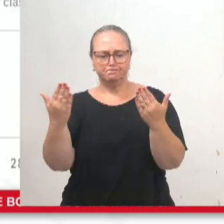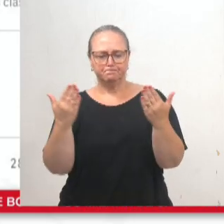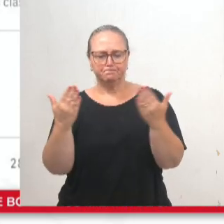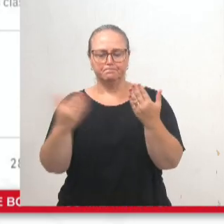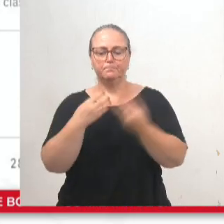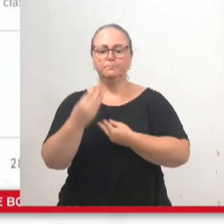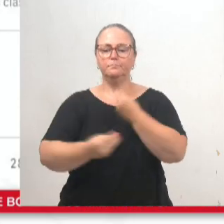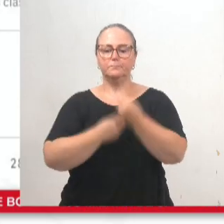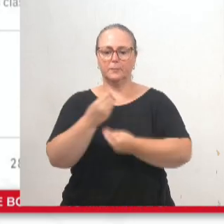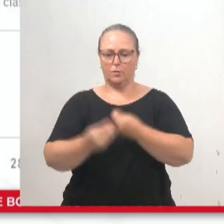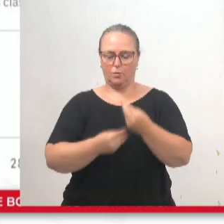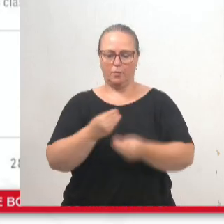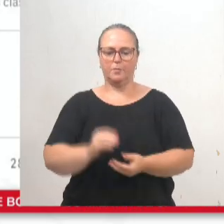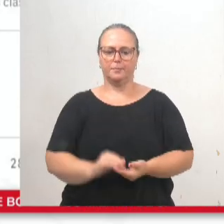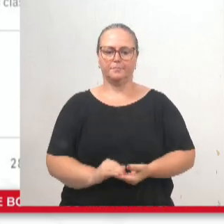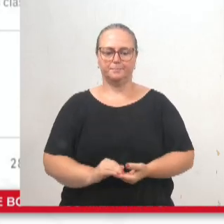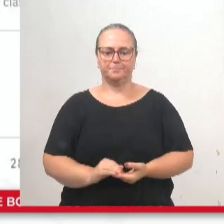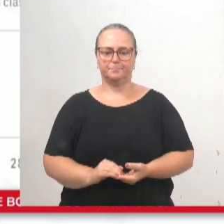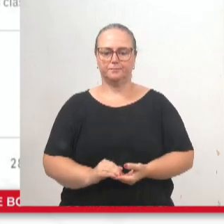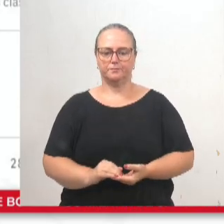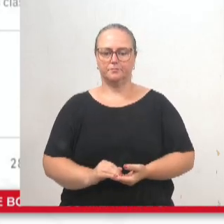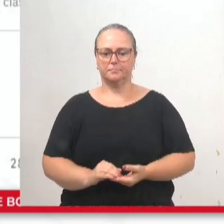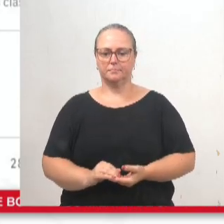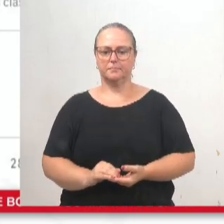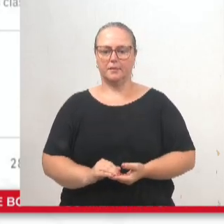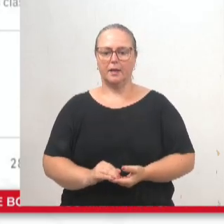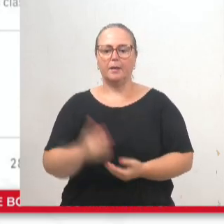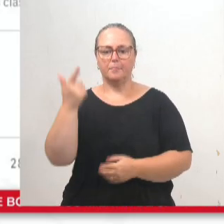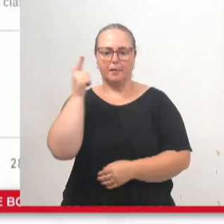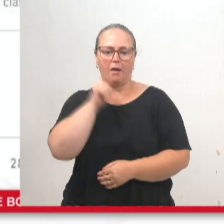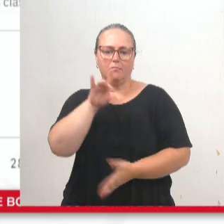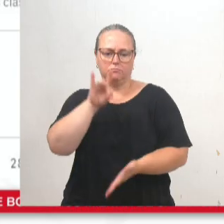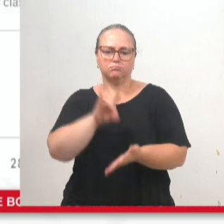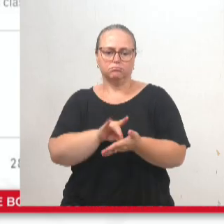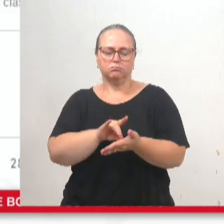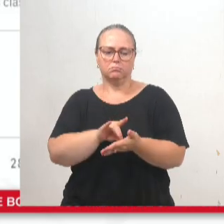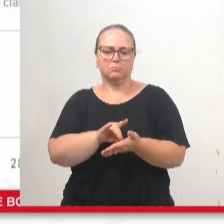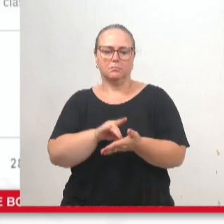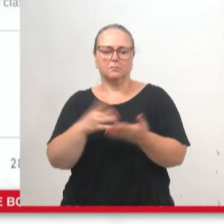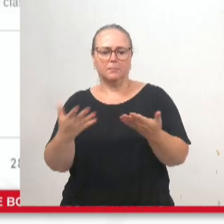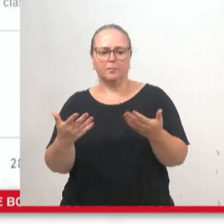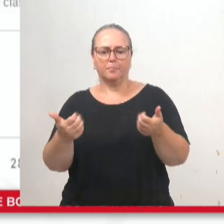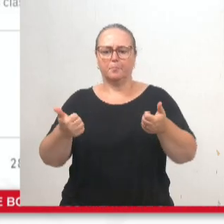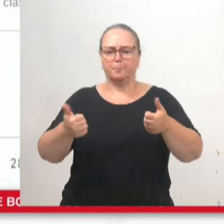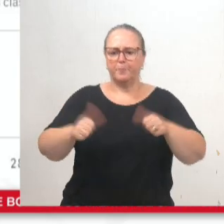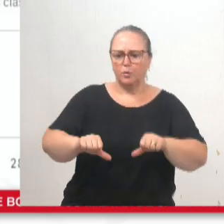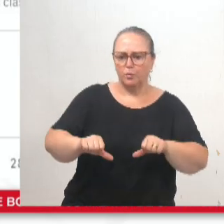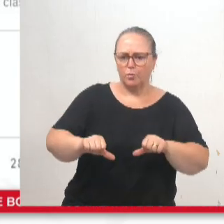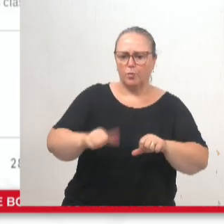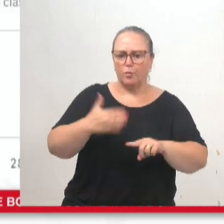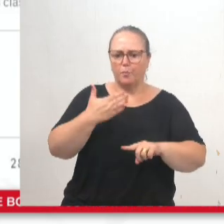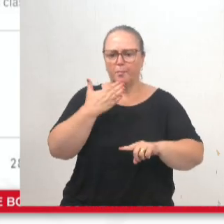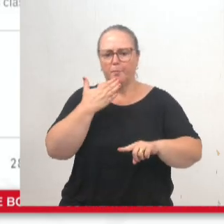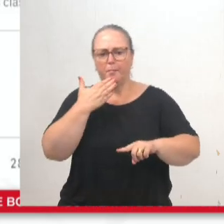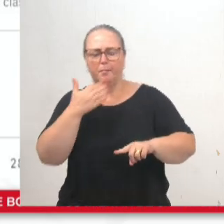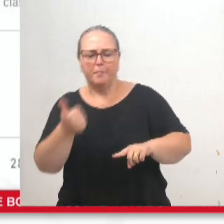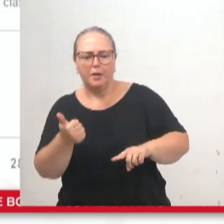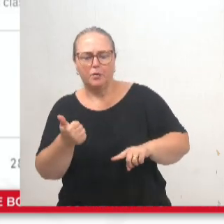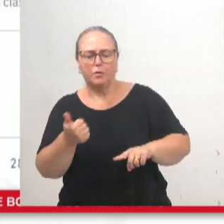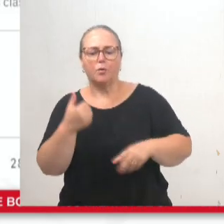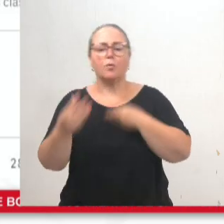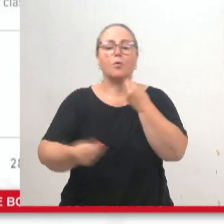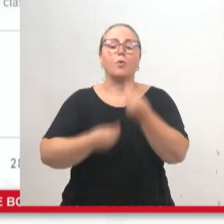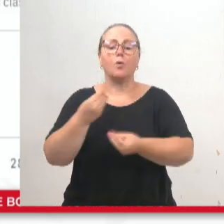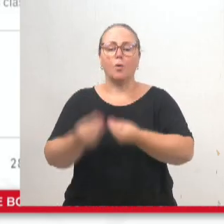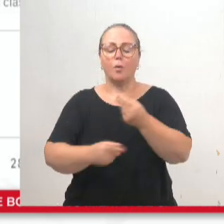nos vários, pelo menos nesses últimos 3 anos, para que a gente demonstre aqui se realmente houve piora, se houve melhoria, o que realmente está efetivamente